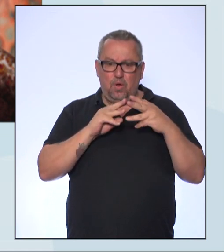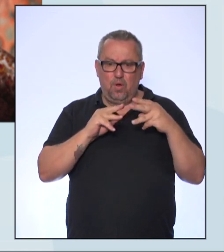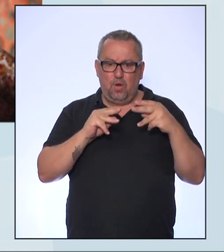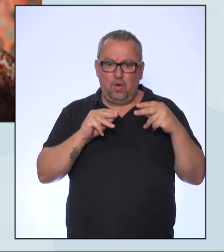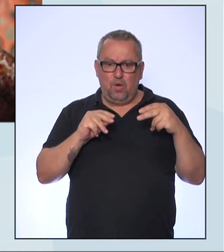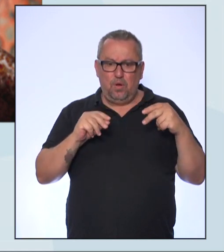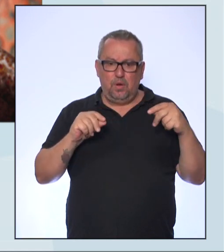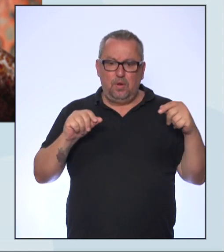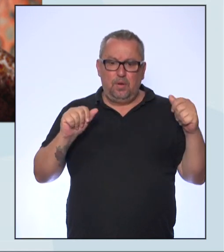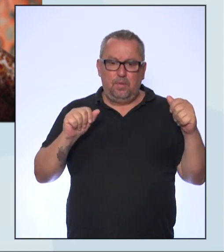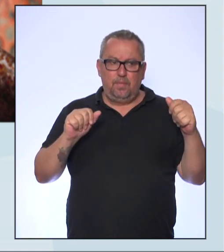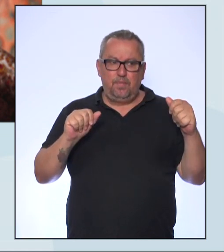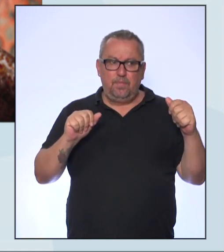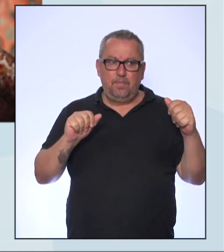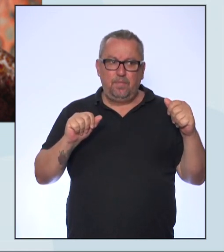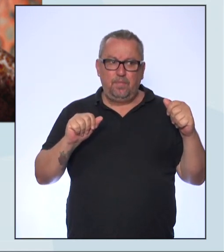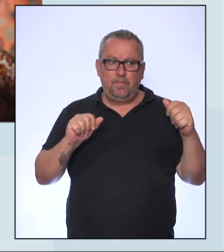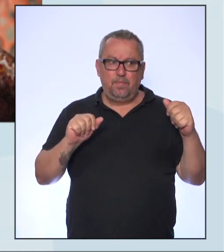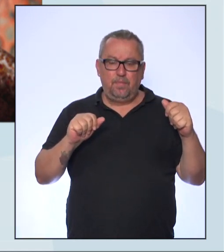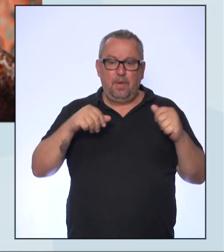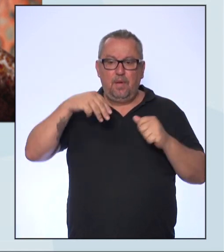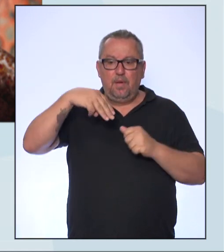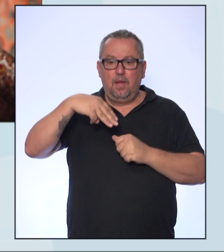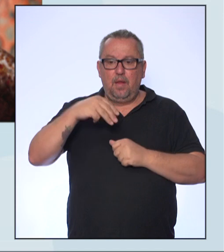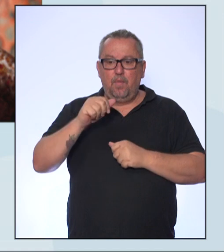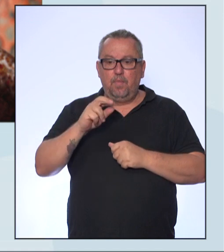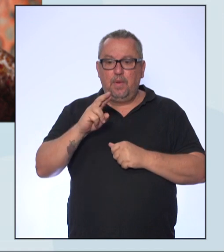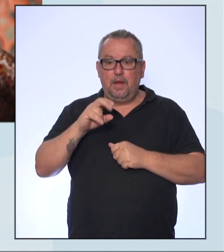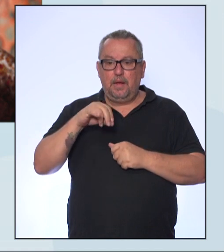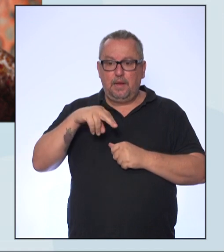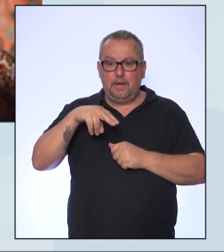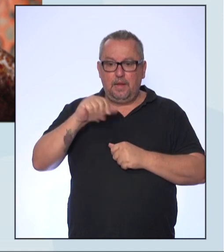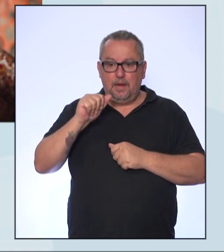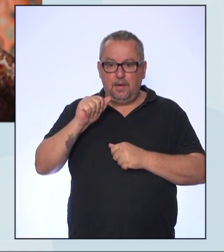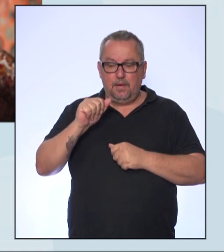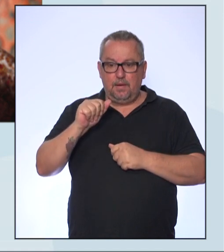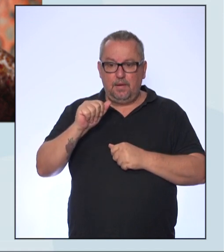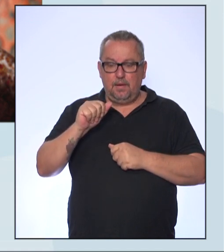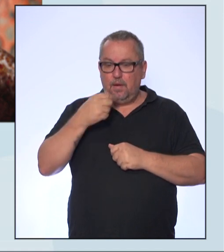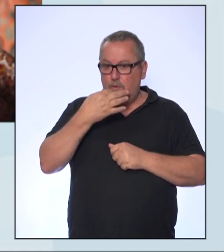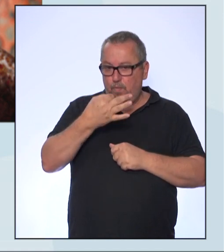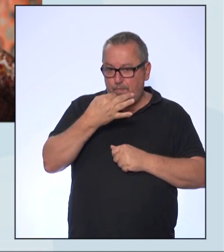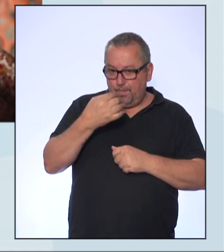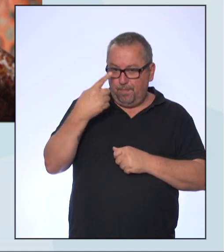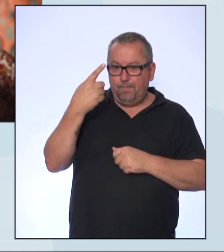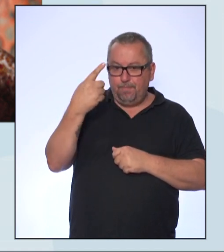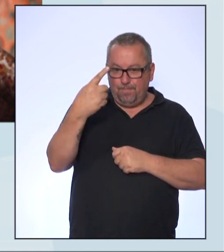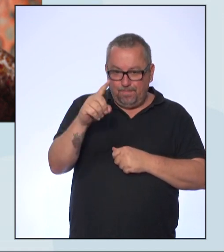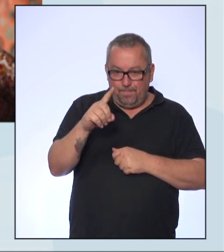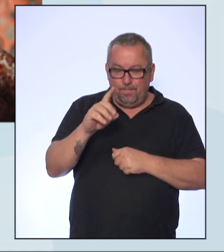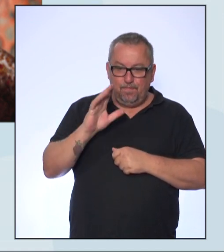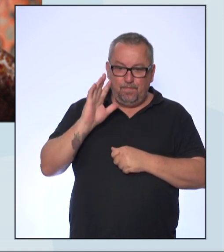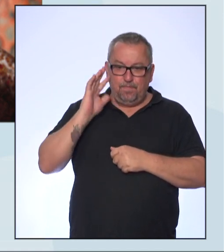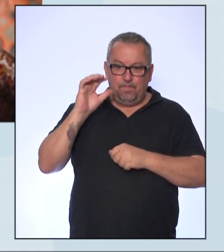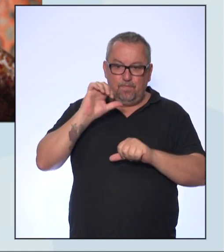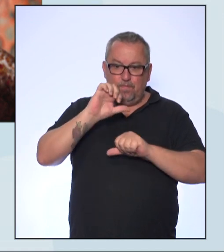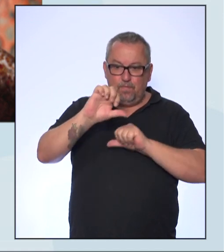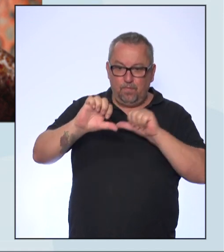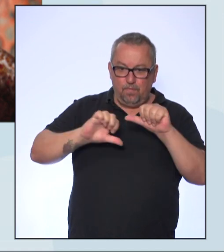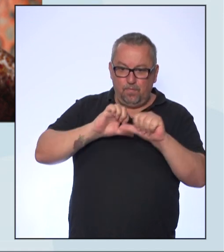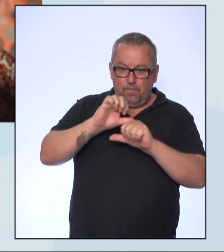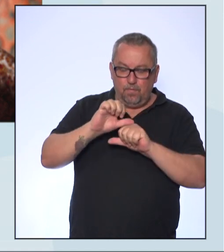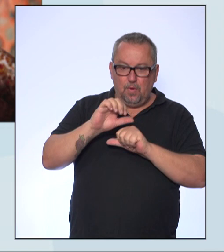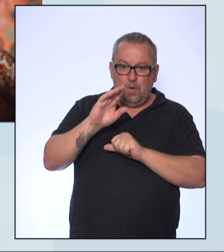temperatura elevar? Olha só, a Marina está colocando assim, que, na opinião dela, ocorre a transformação na